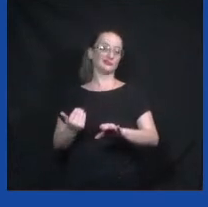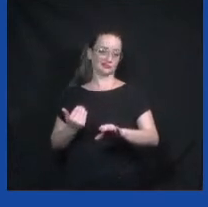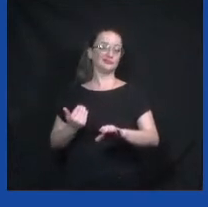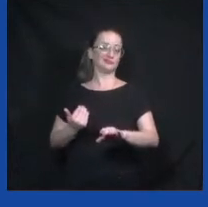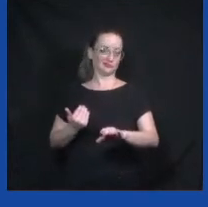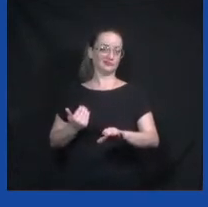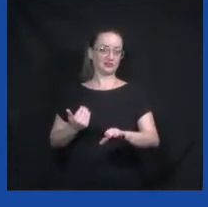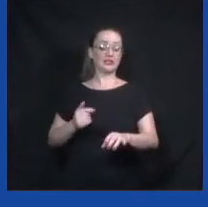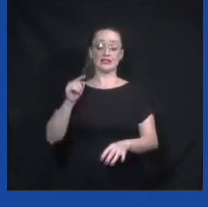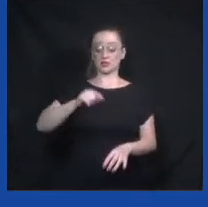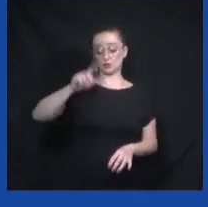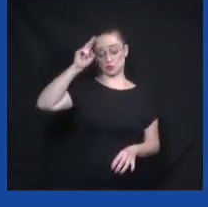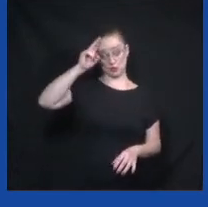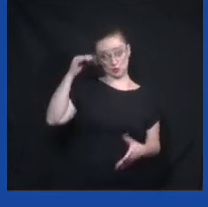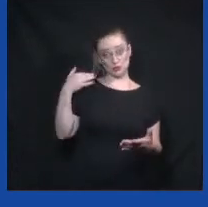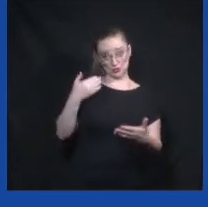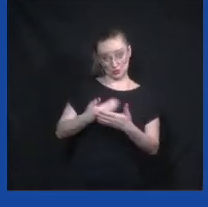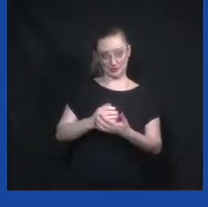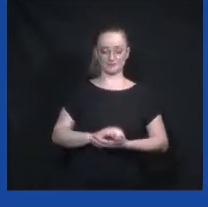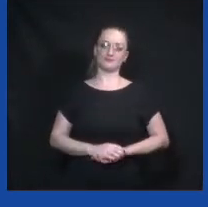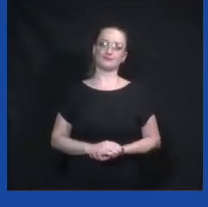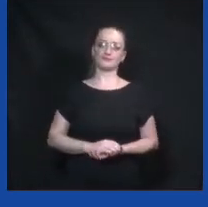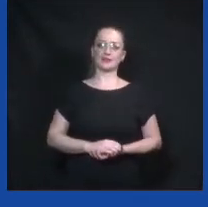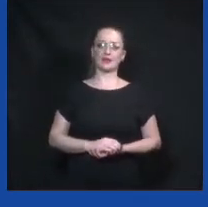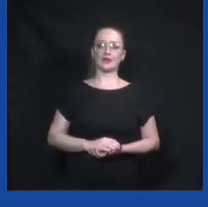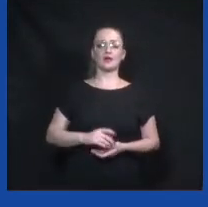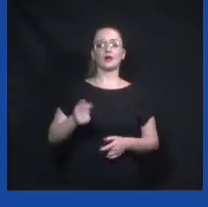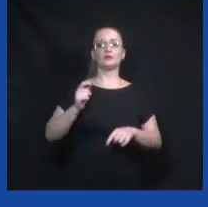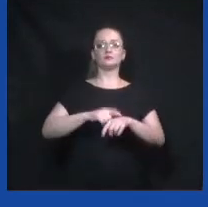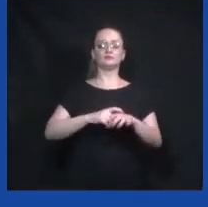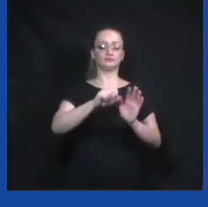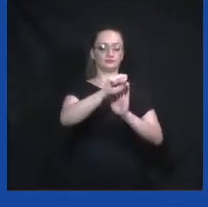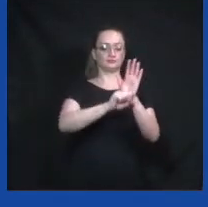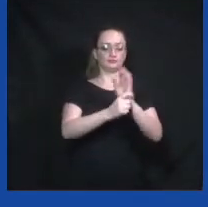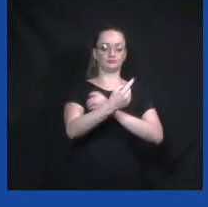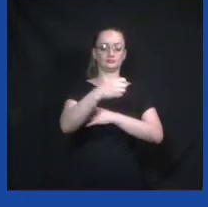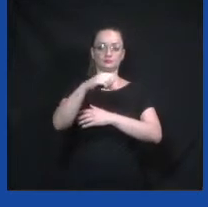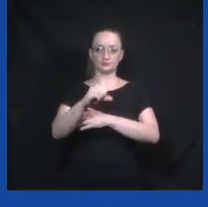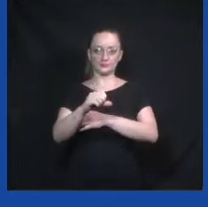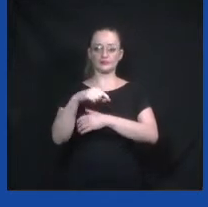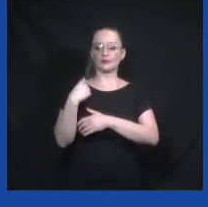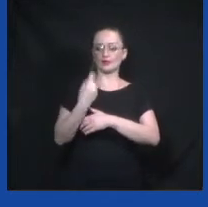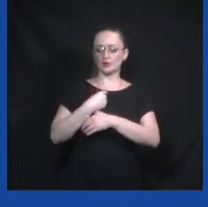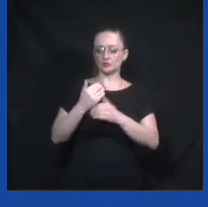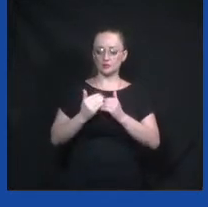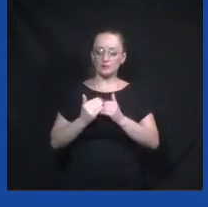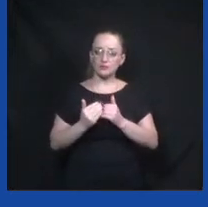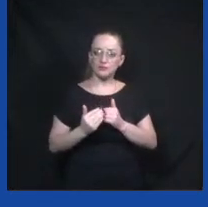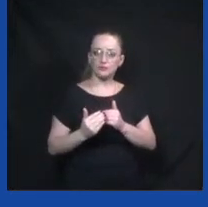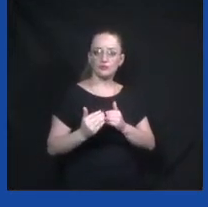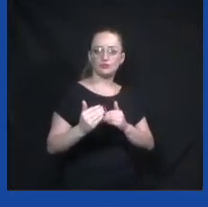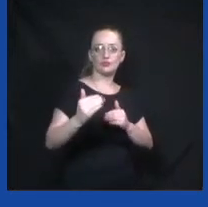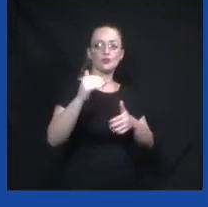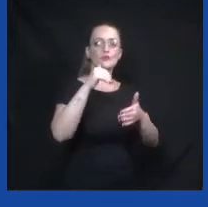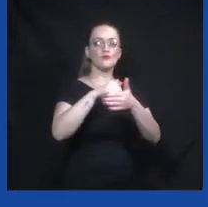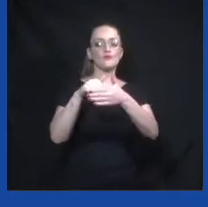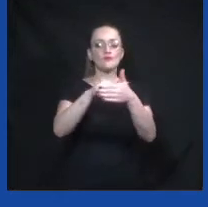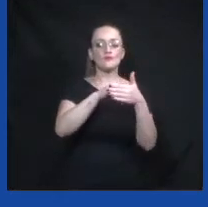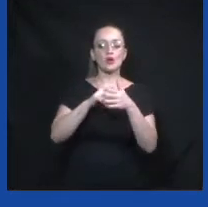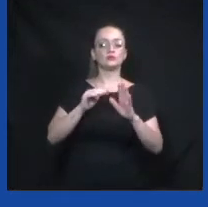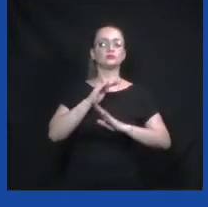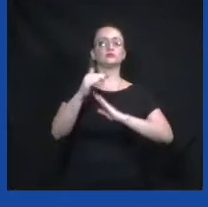isso é história. Quando, no século XIX, nós estendemos o voto a todos,